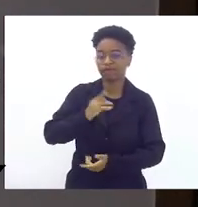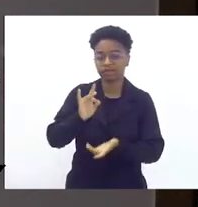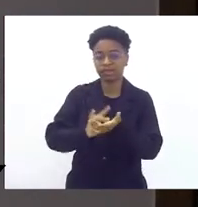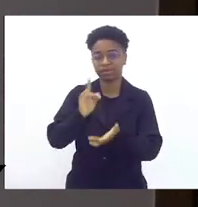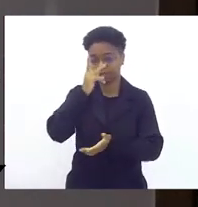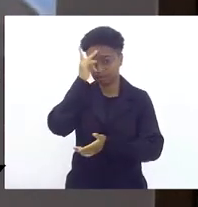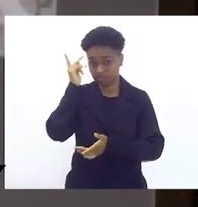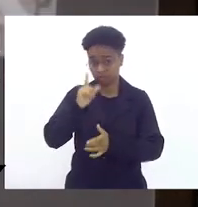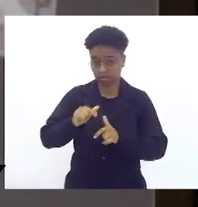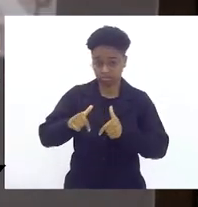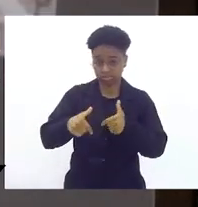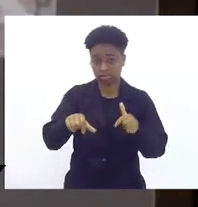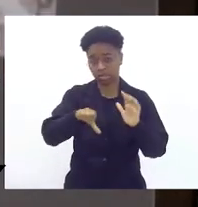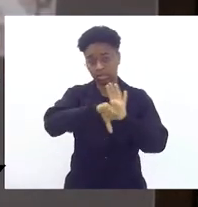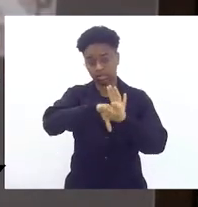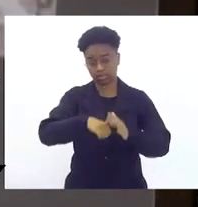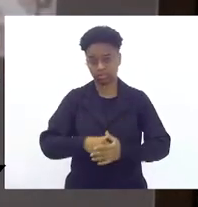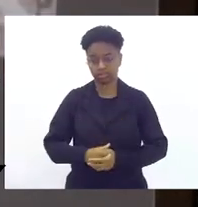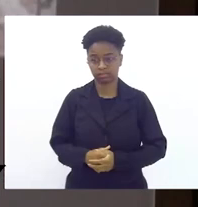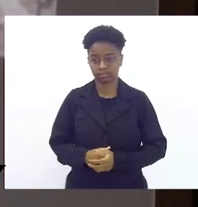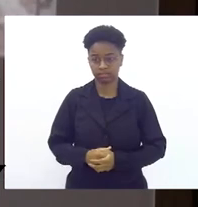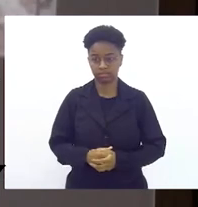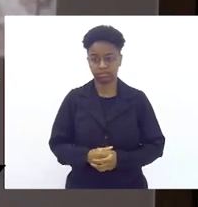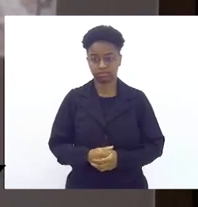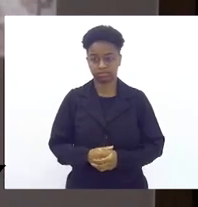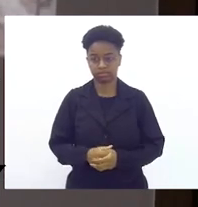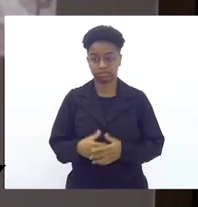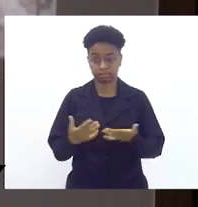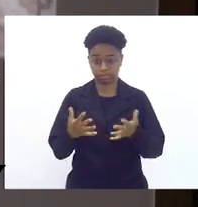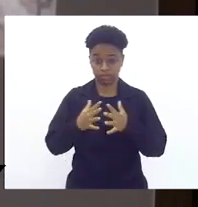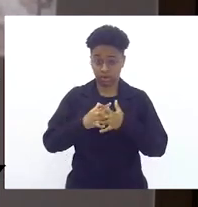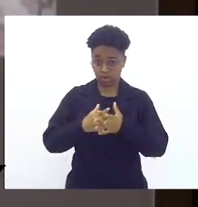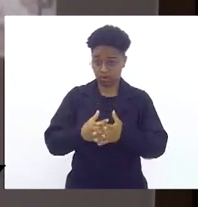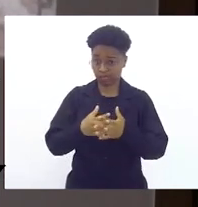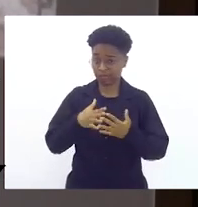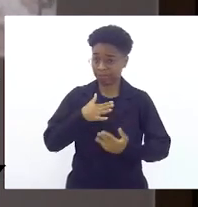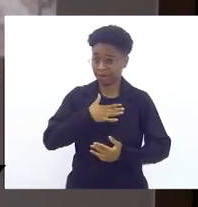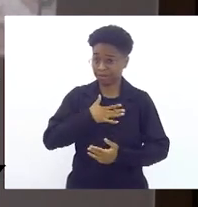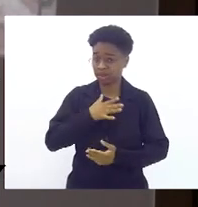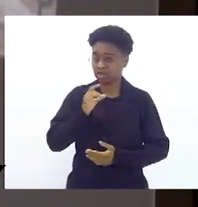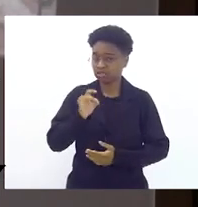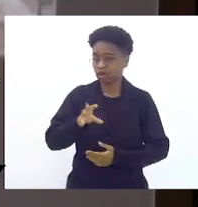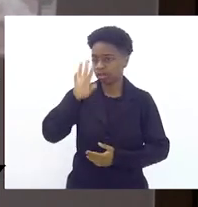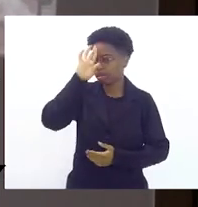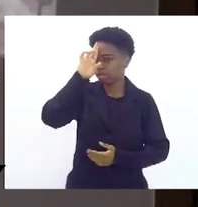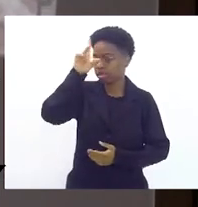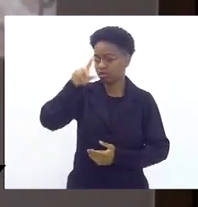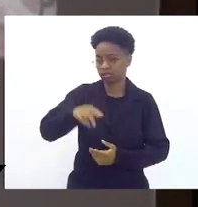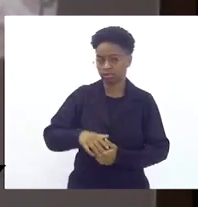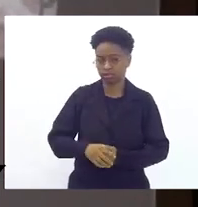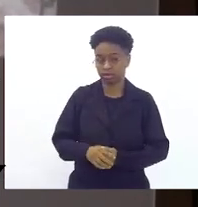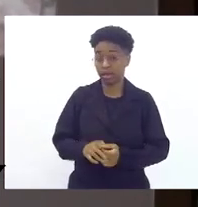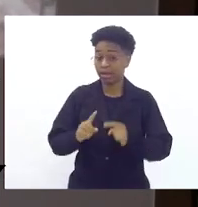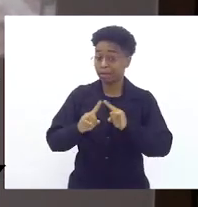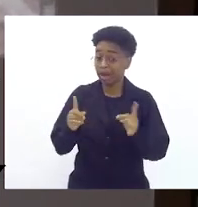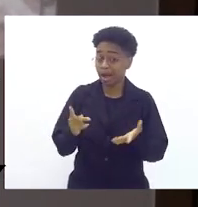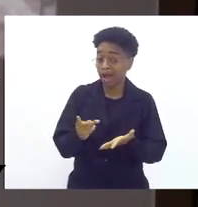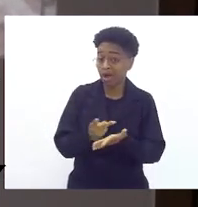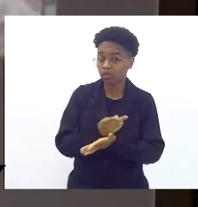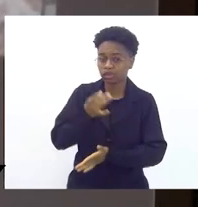cometeu aquele delito essa confusão no meu caso gera apenas um mal entendido e acontece